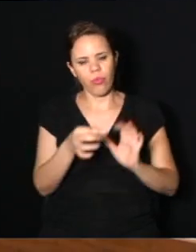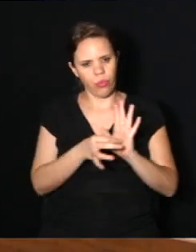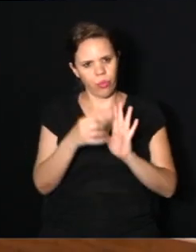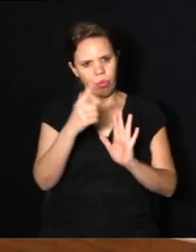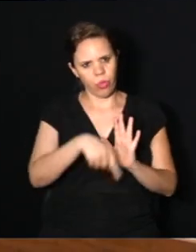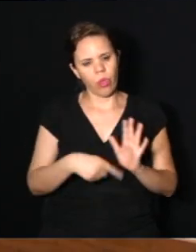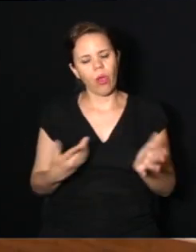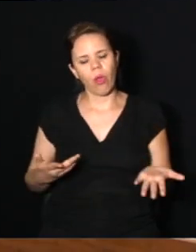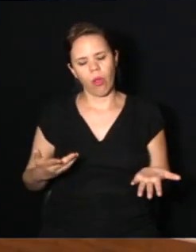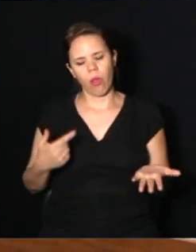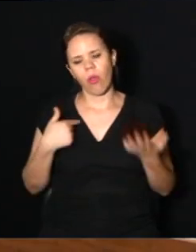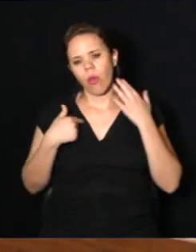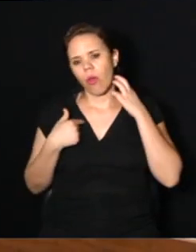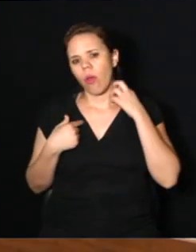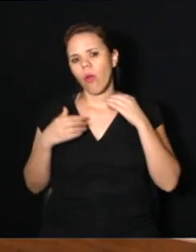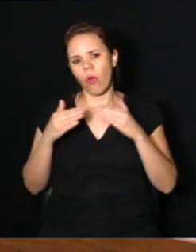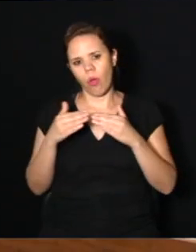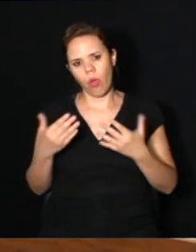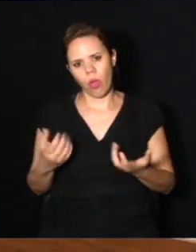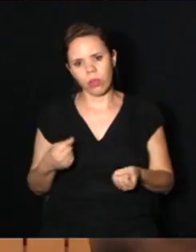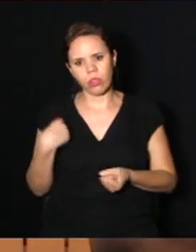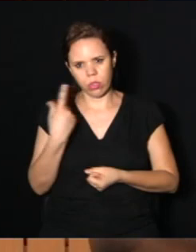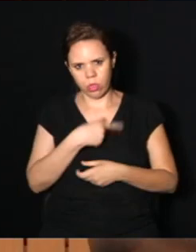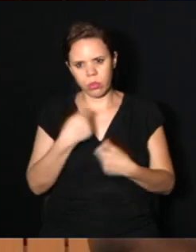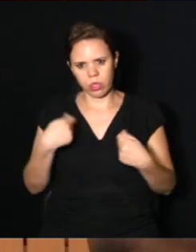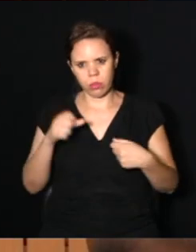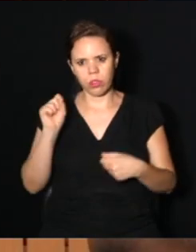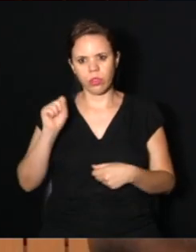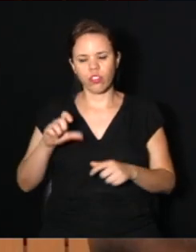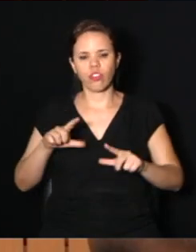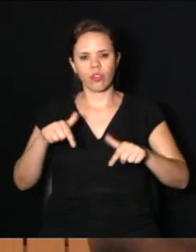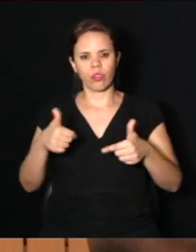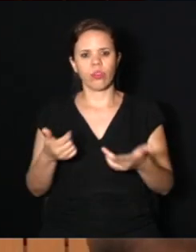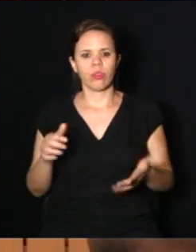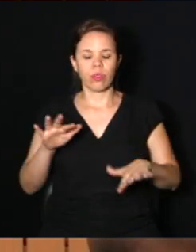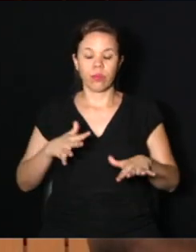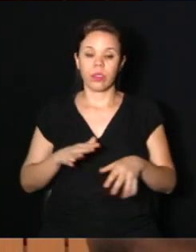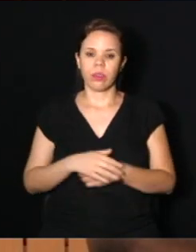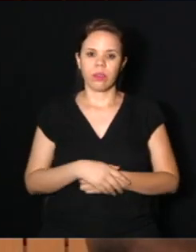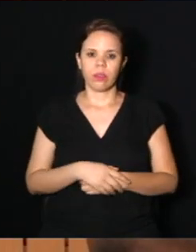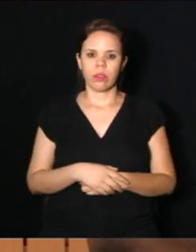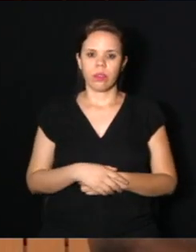sua sugestão. Eu acho que nós precisamos tomar atitudes, talvez